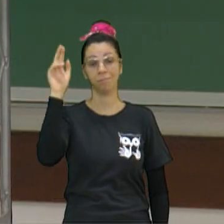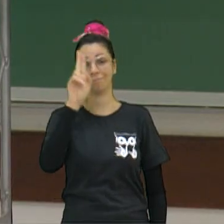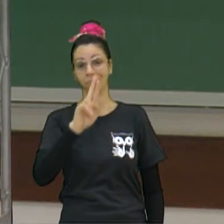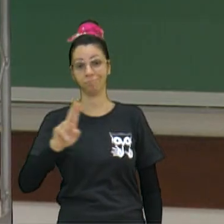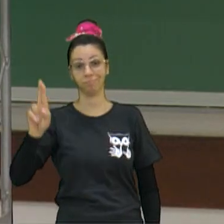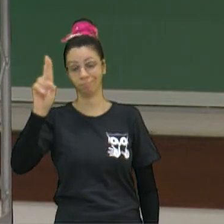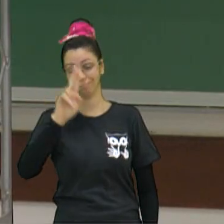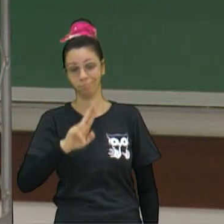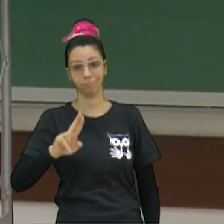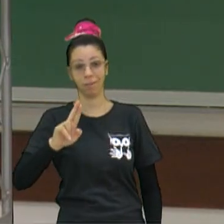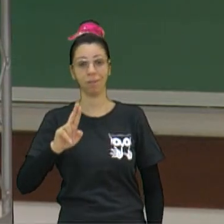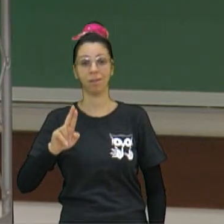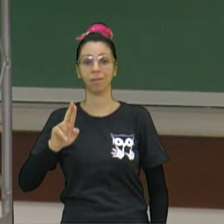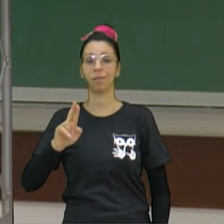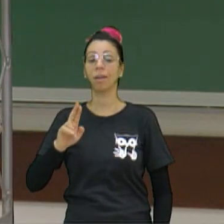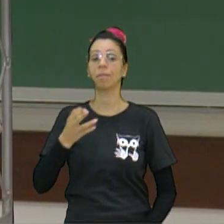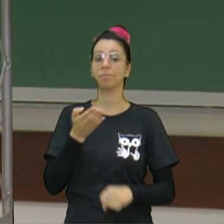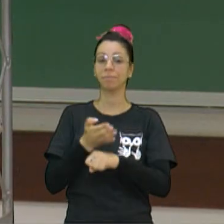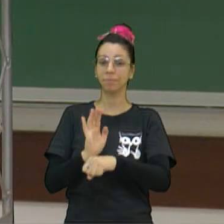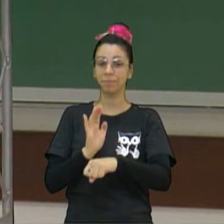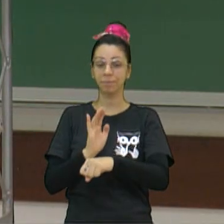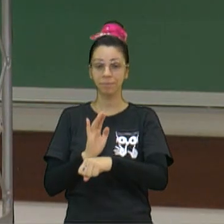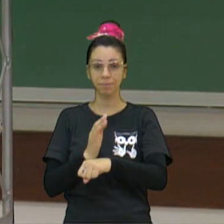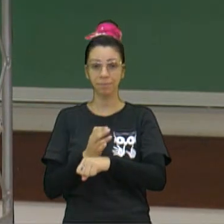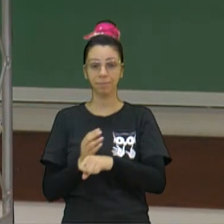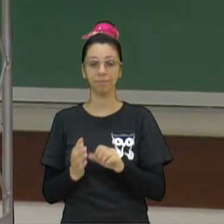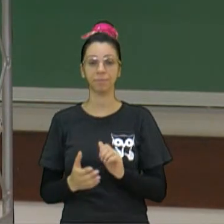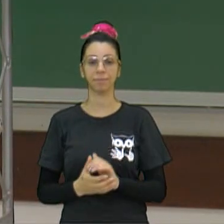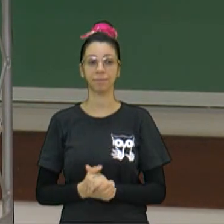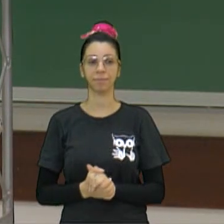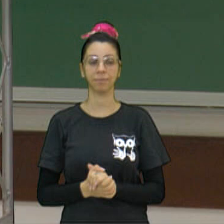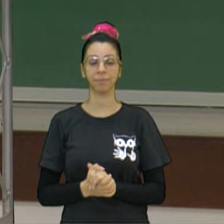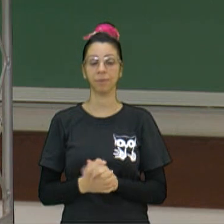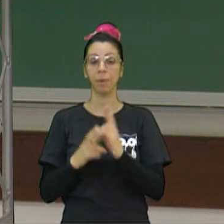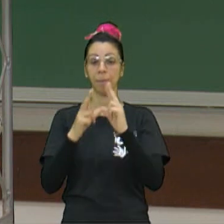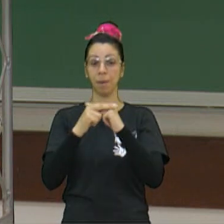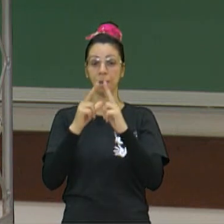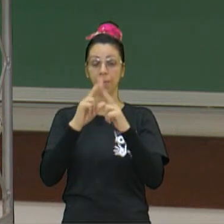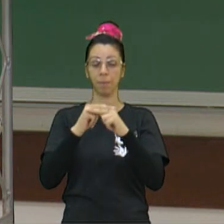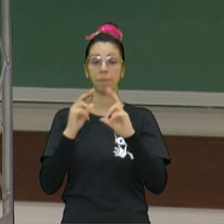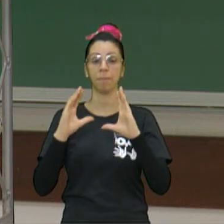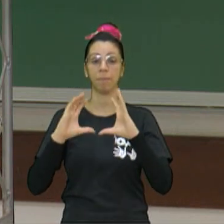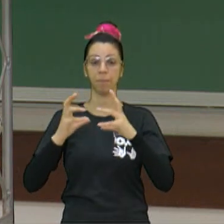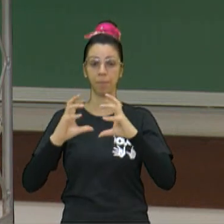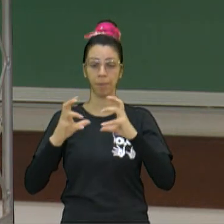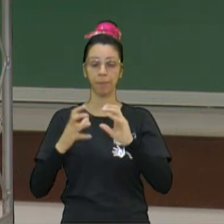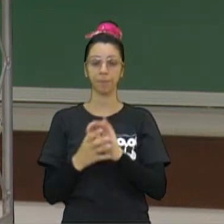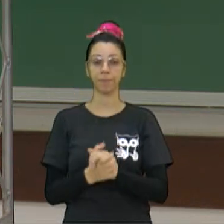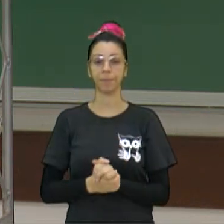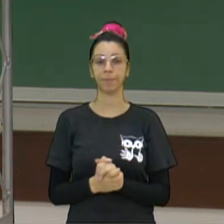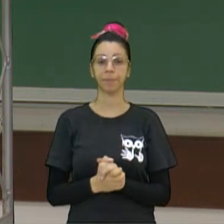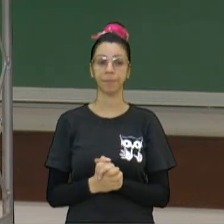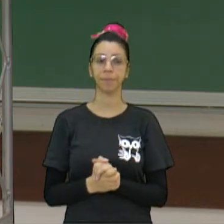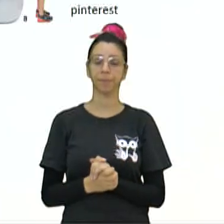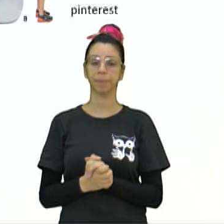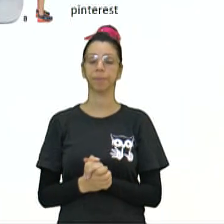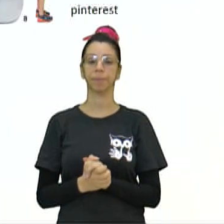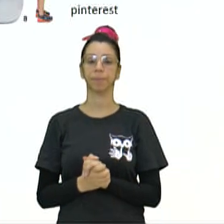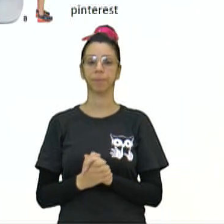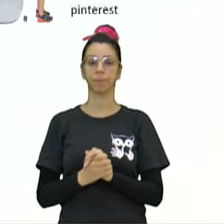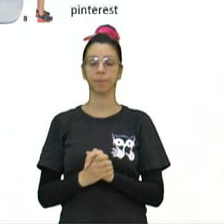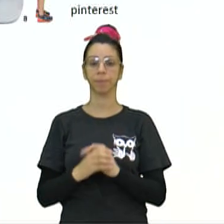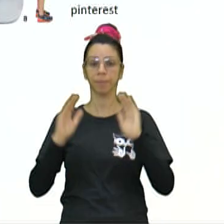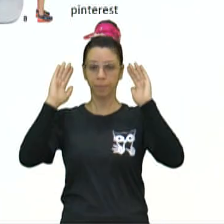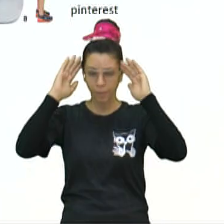utilização para essa prática. Então, Pilates com bola. É possível realizar o que então dentro nessa bola?